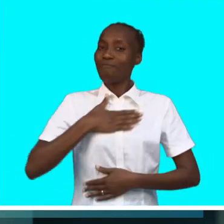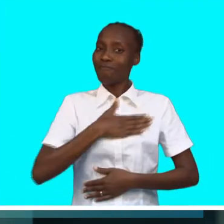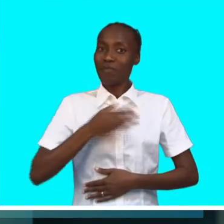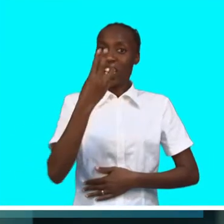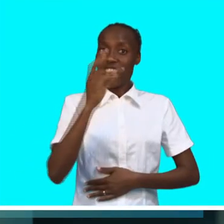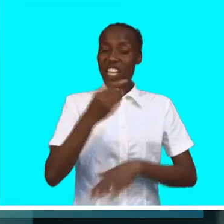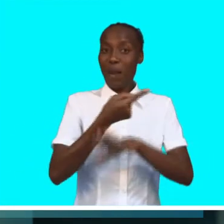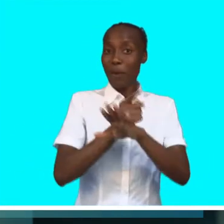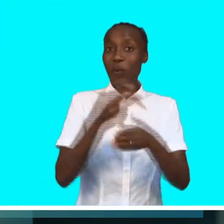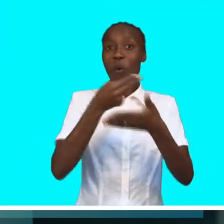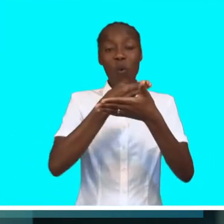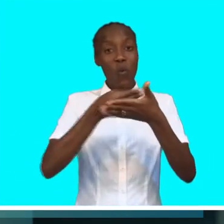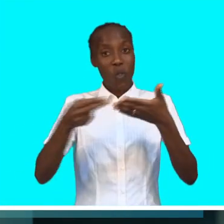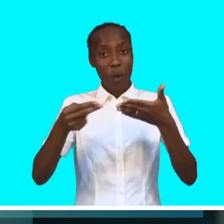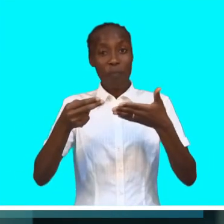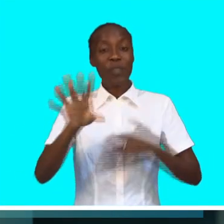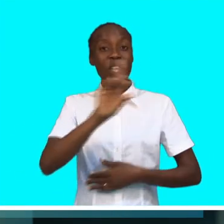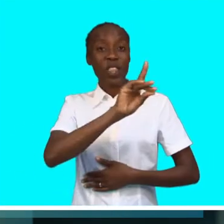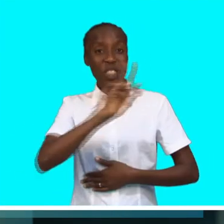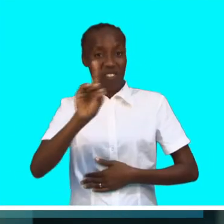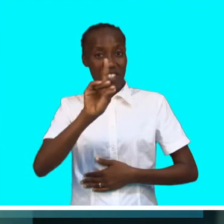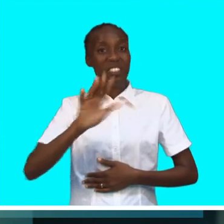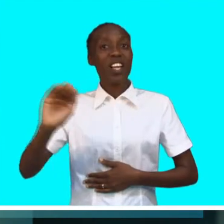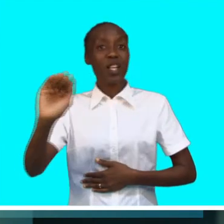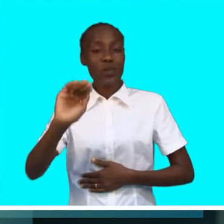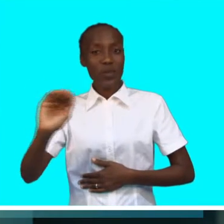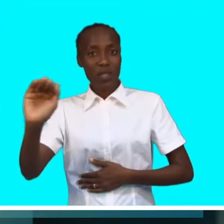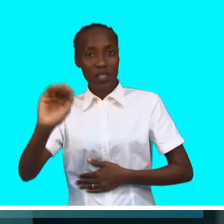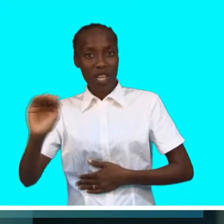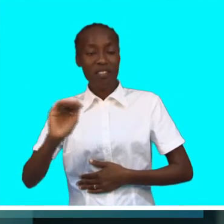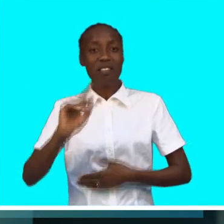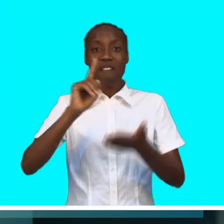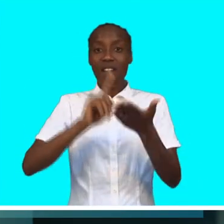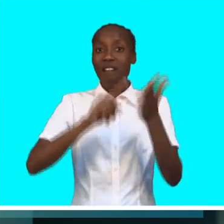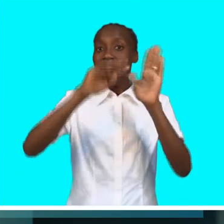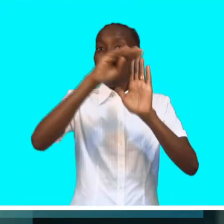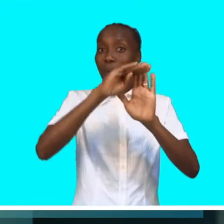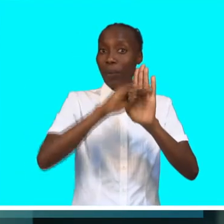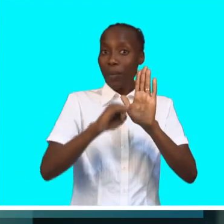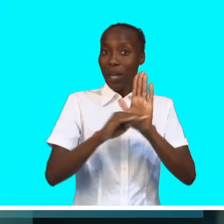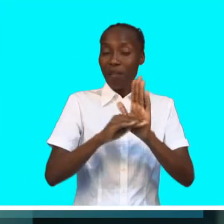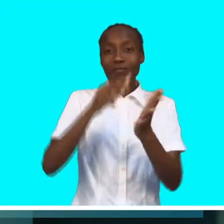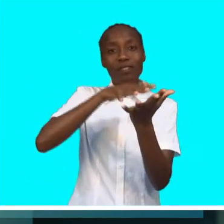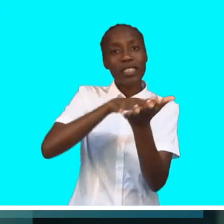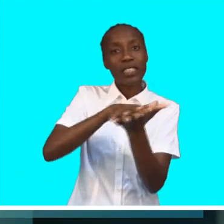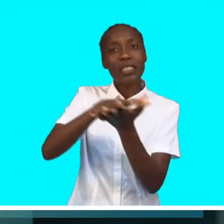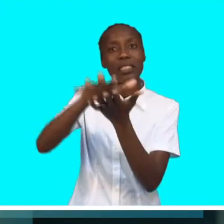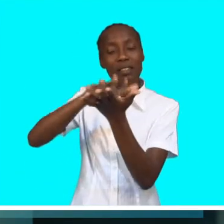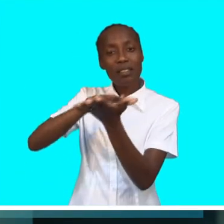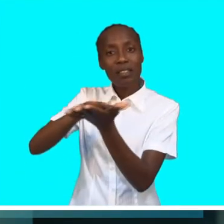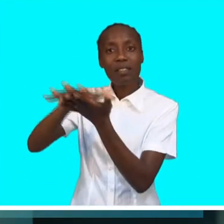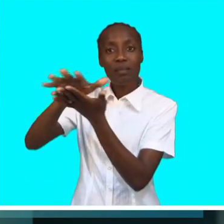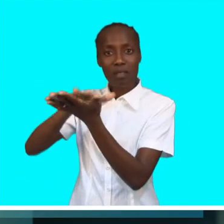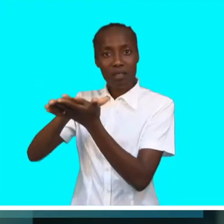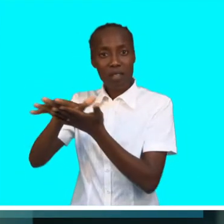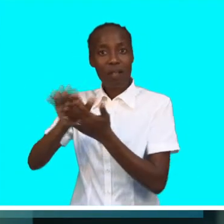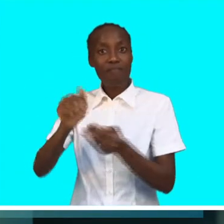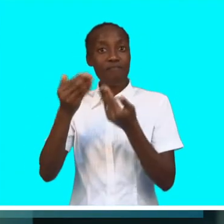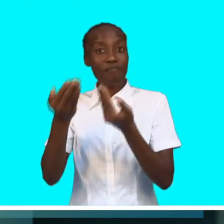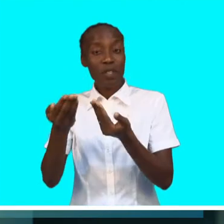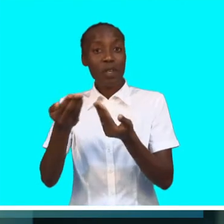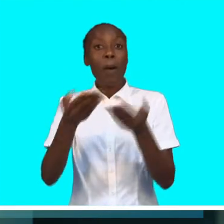chamava-se o deficiente da sociedade. Era um programa de sensibilização, sobre a integração